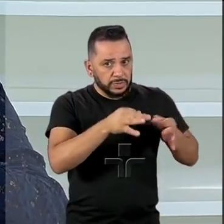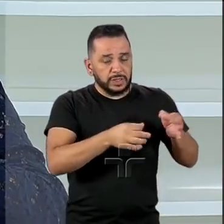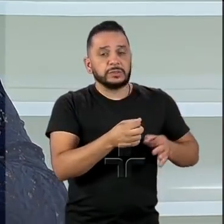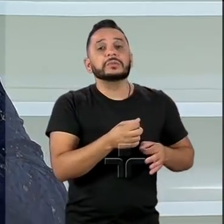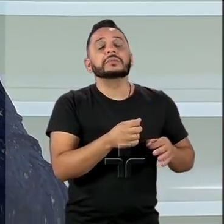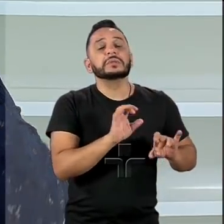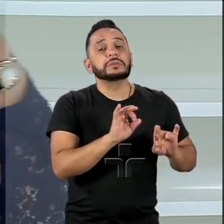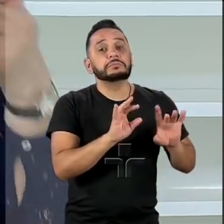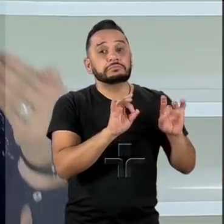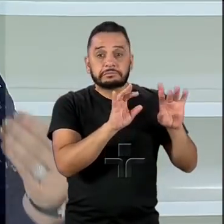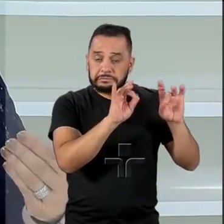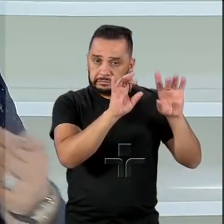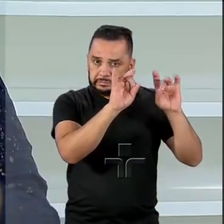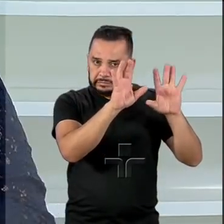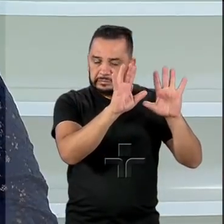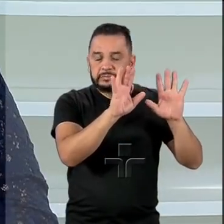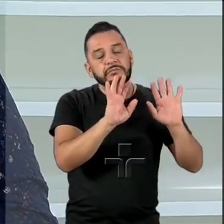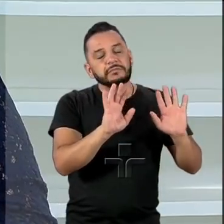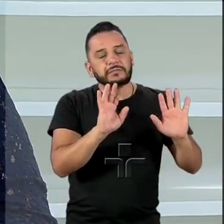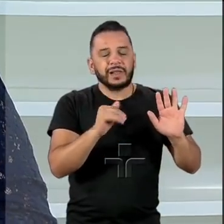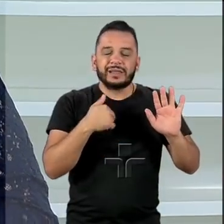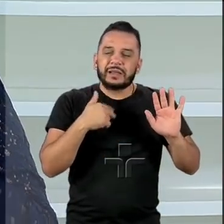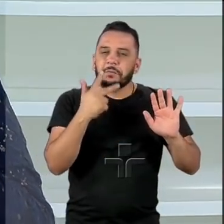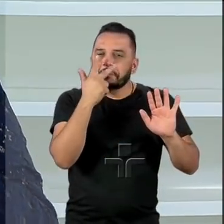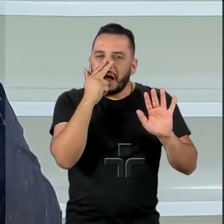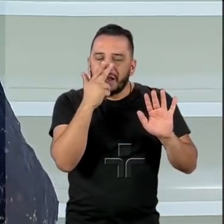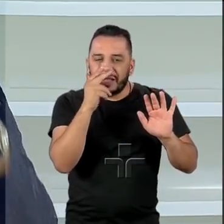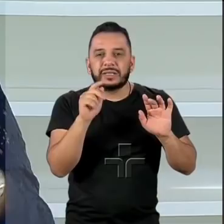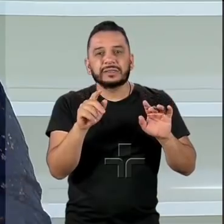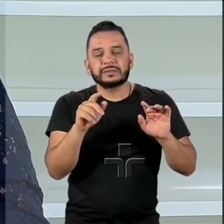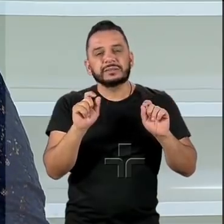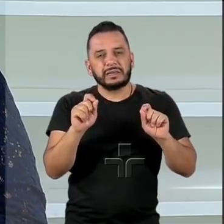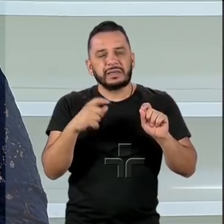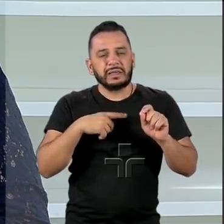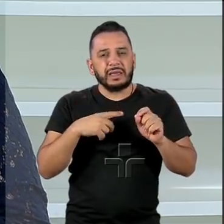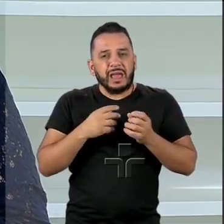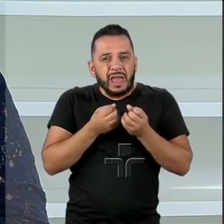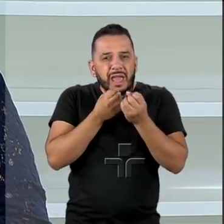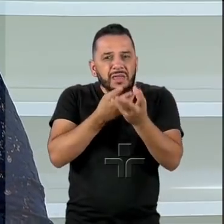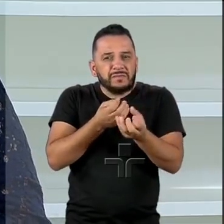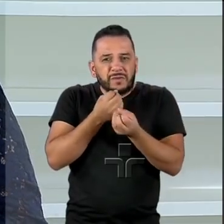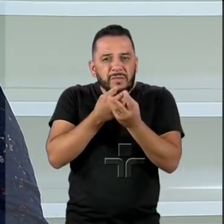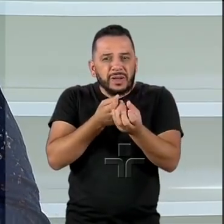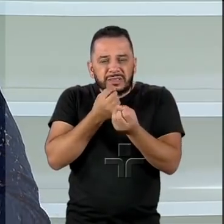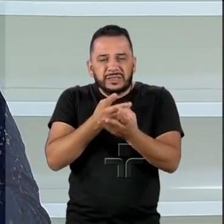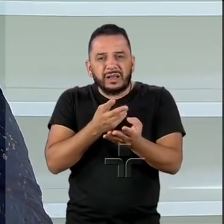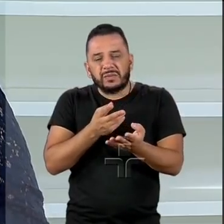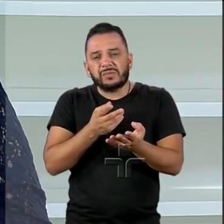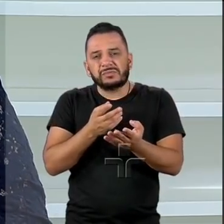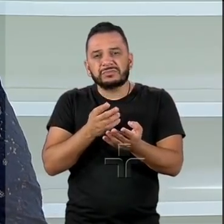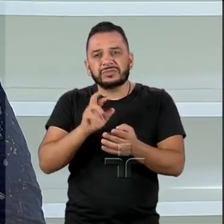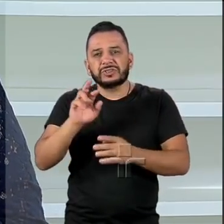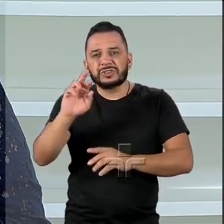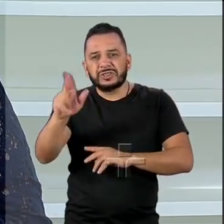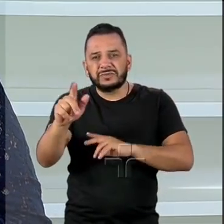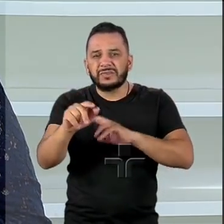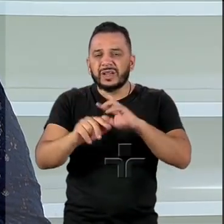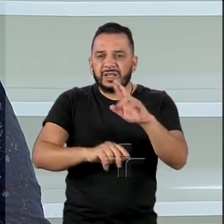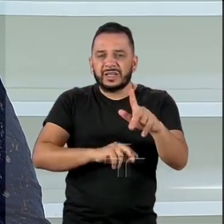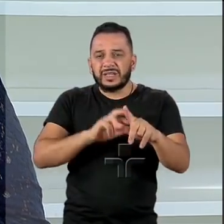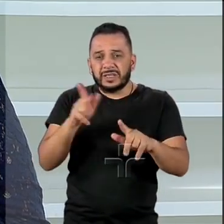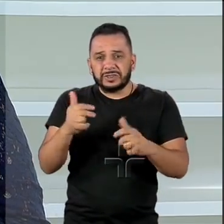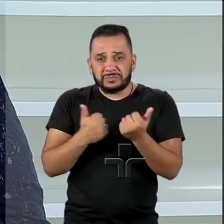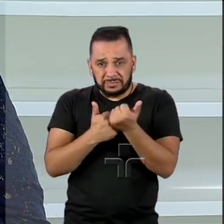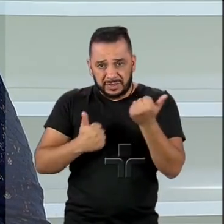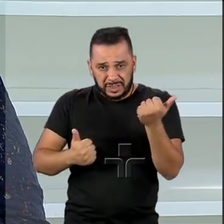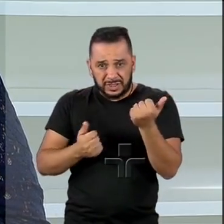diferentes informações por intermédio dos seus ministros. Esta posição do